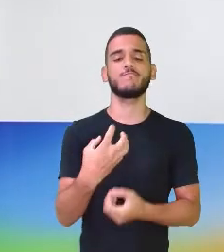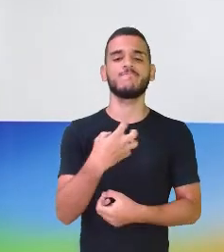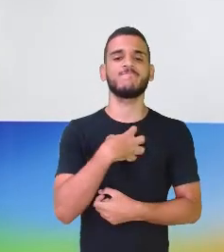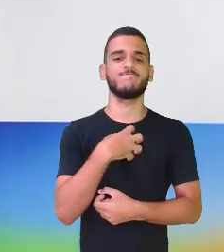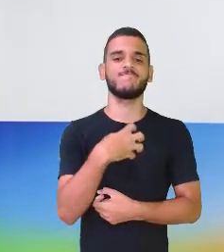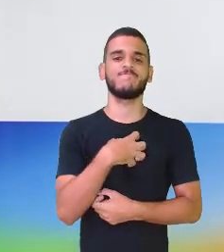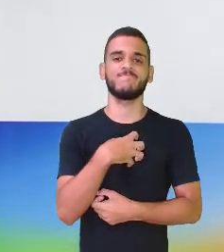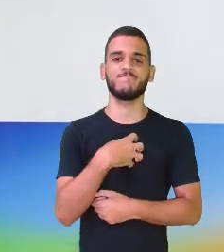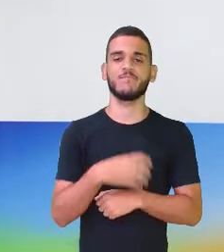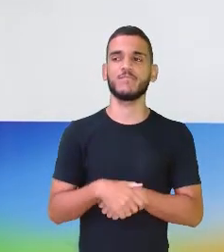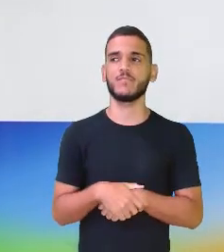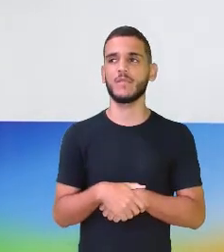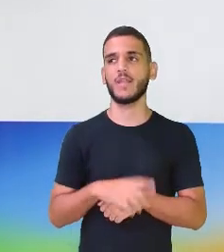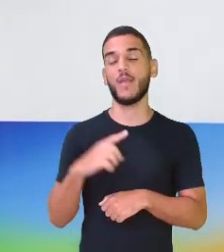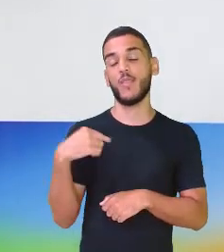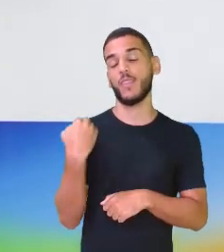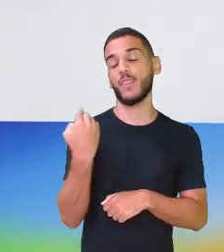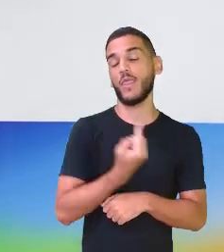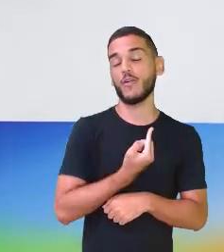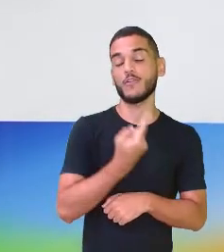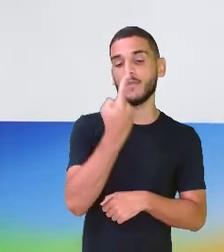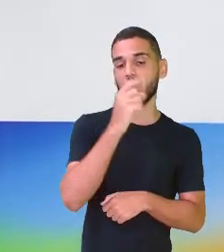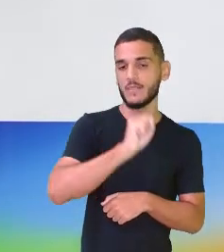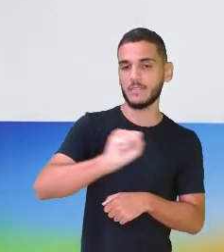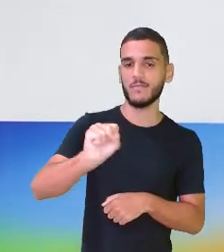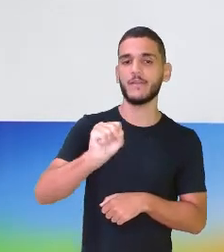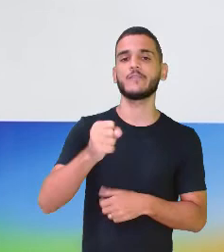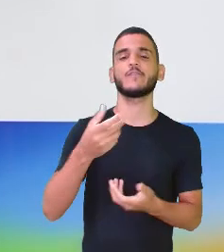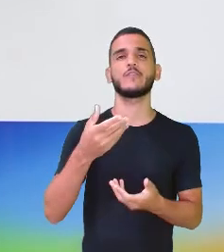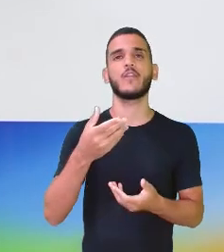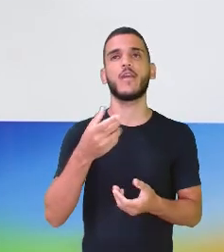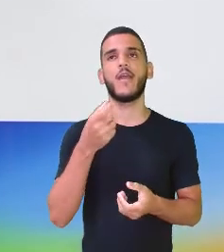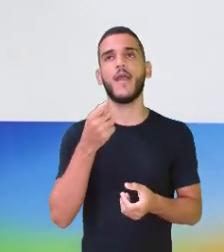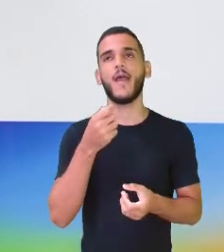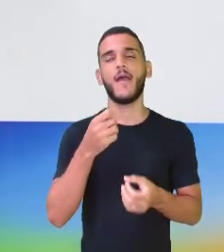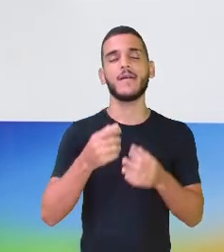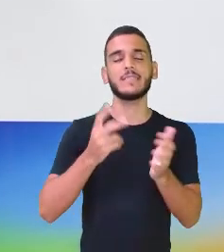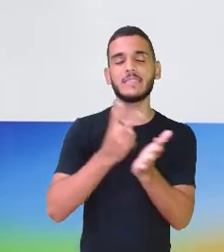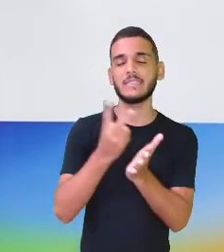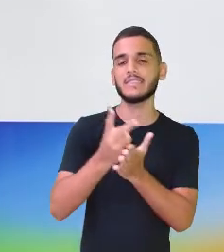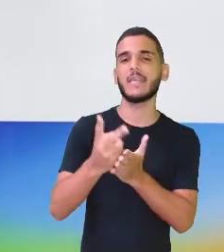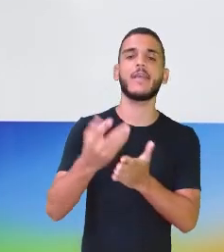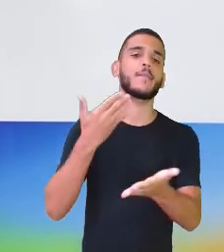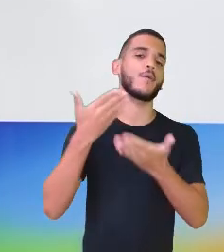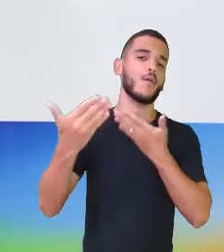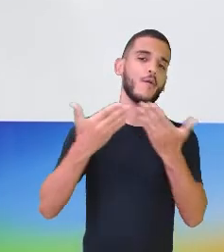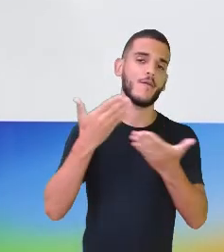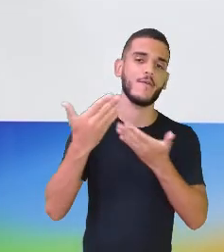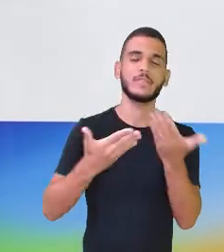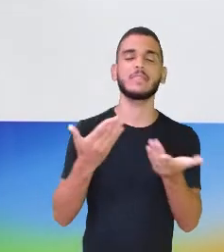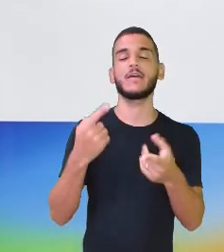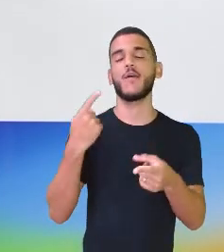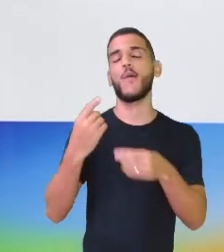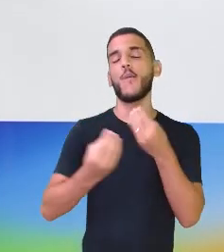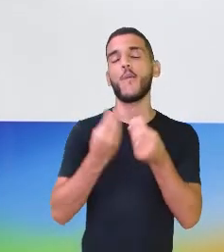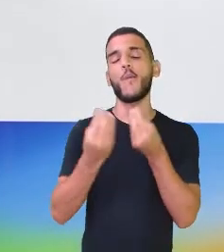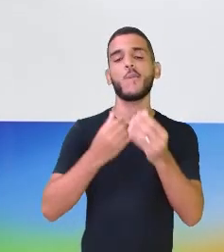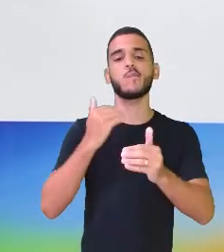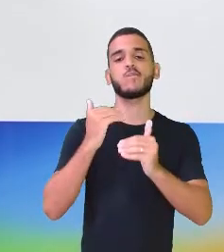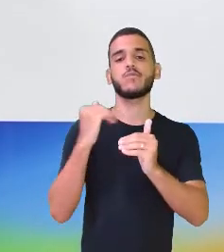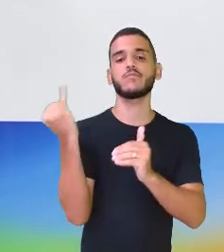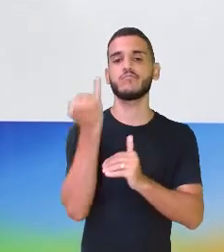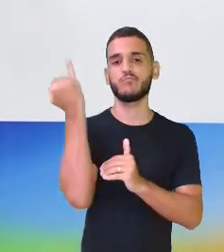semestre, a gente conversou, comentamos várias vezes o quanto é importante a gente desenvolver no